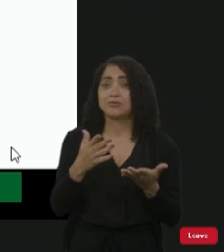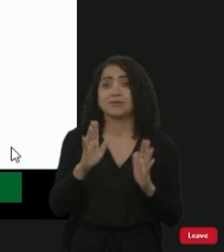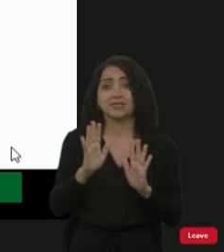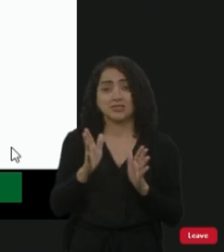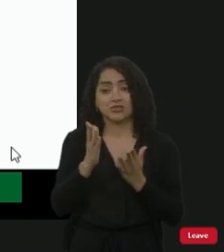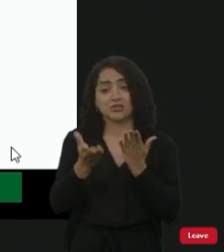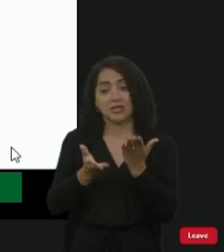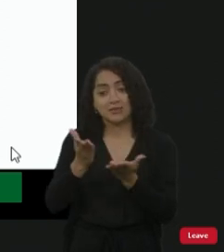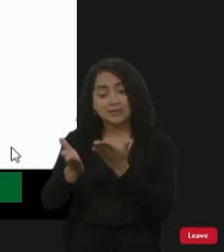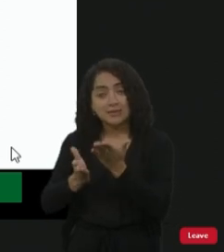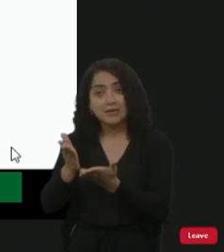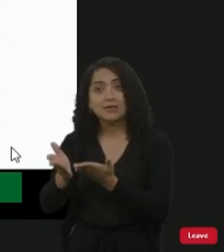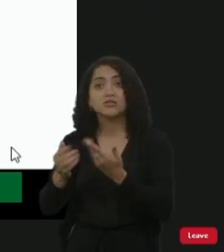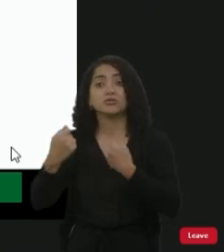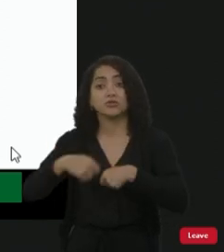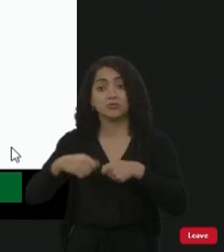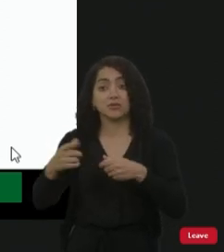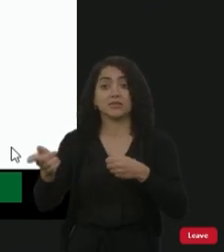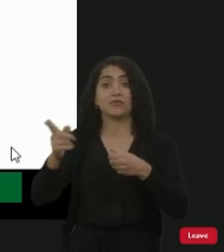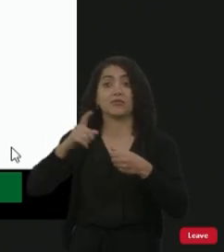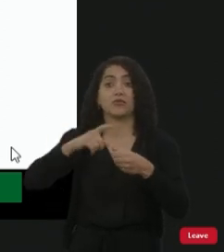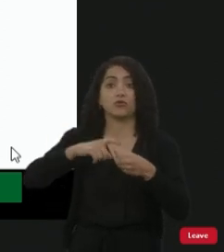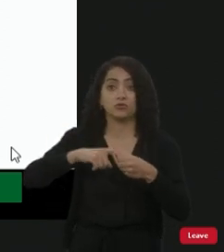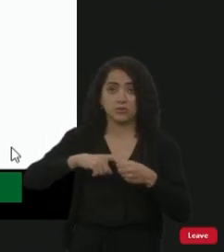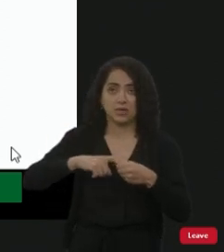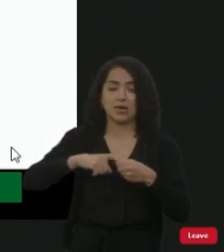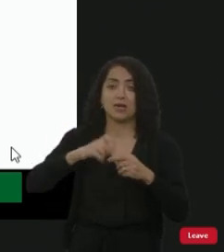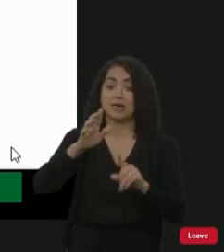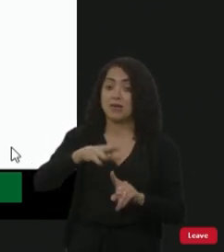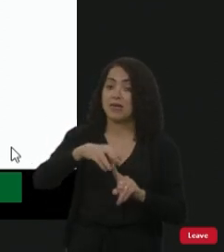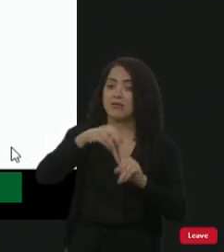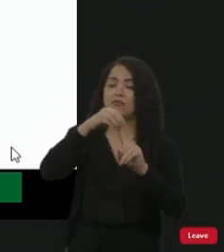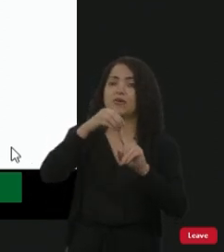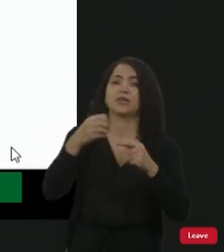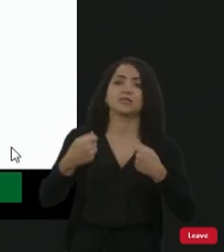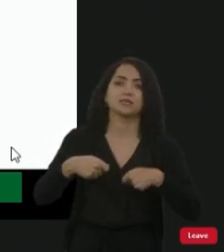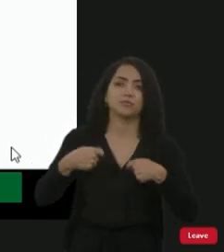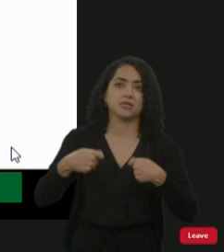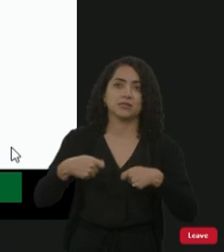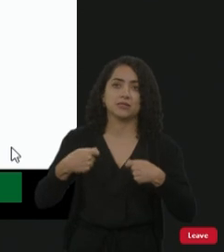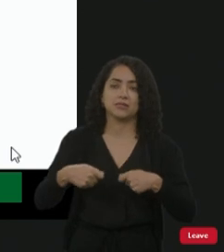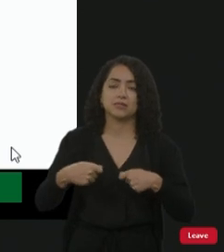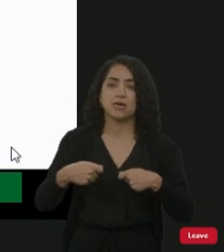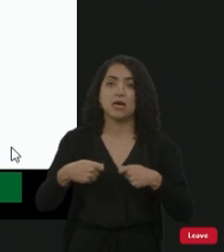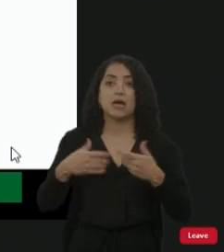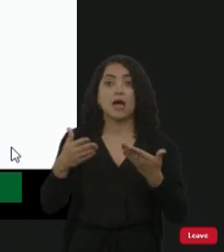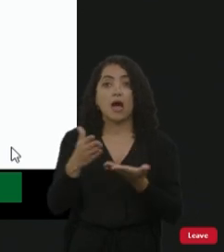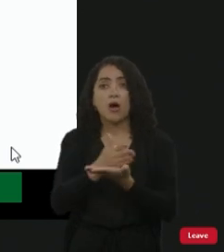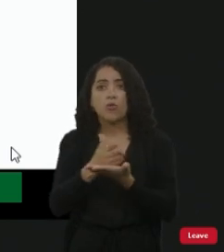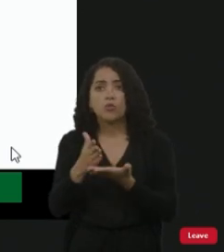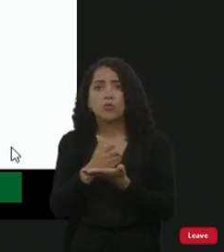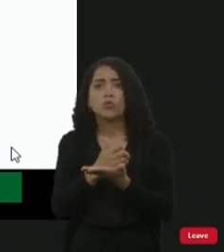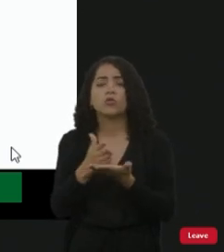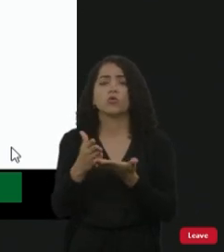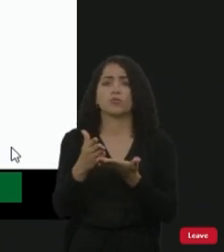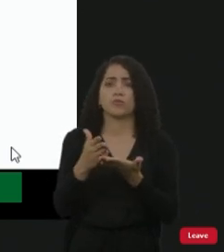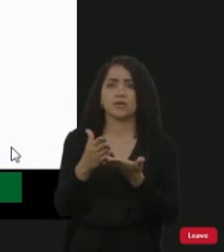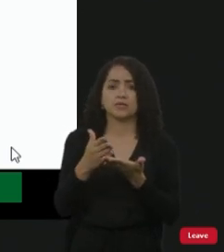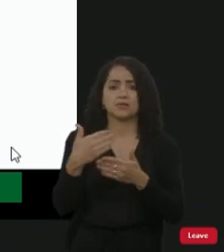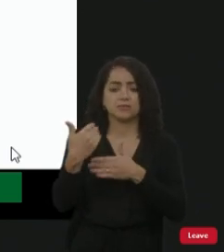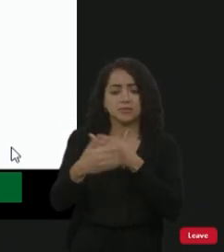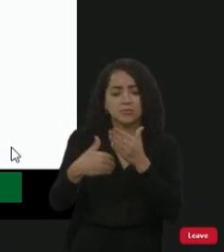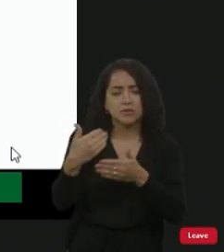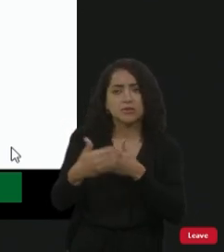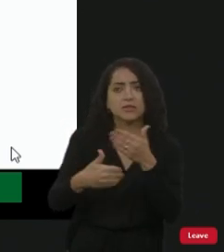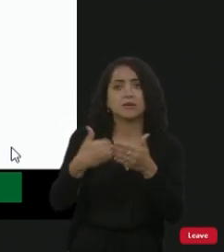Nós precisamos retomar para que ele seja referência. Fizemos algumas conversas, estamos em tramitação com